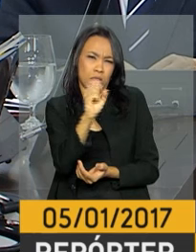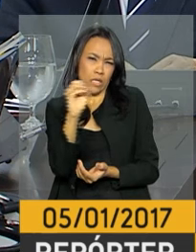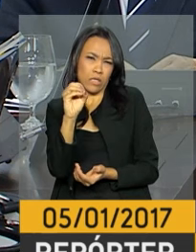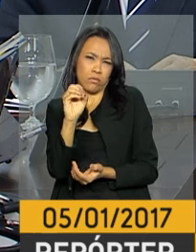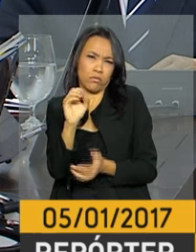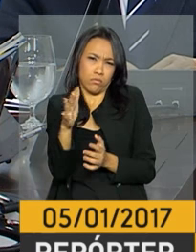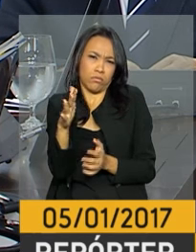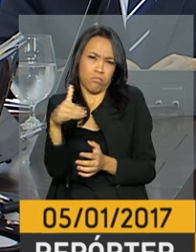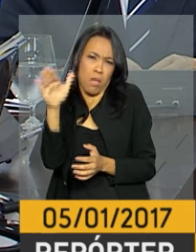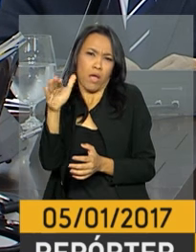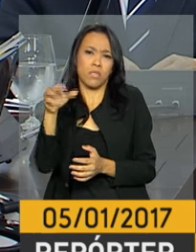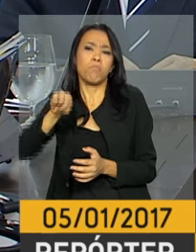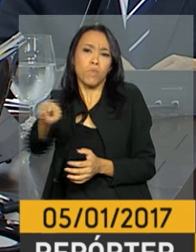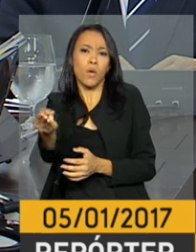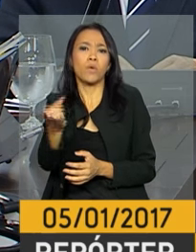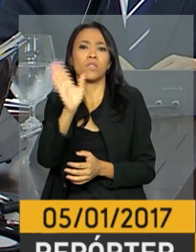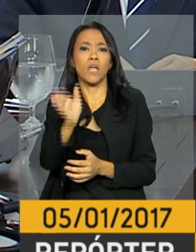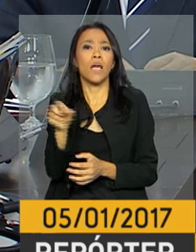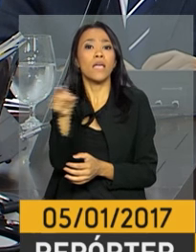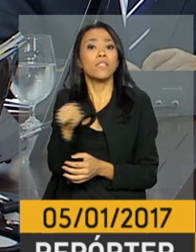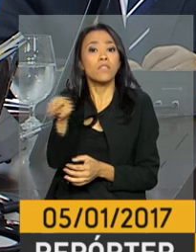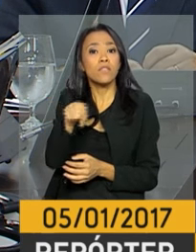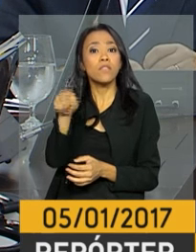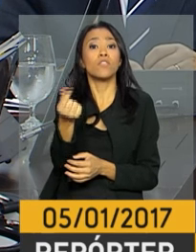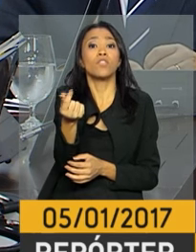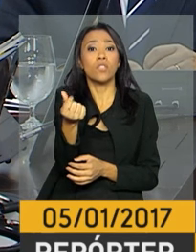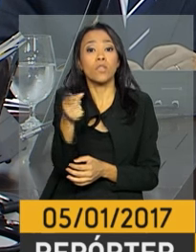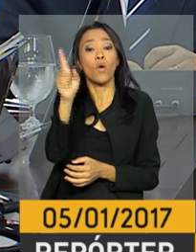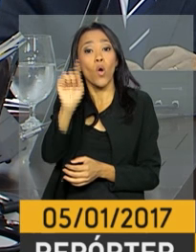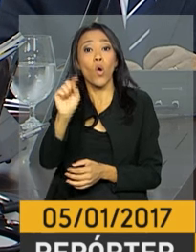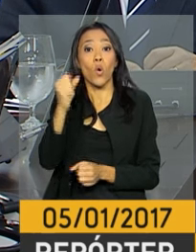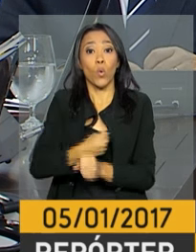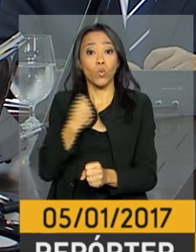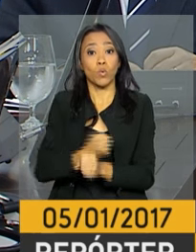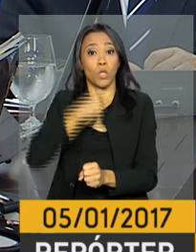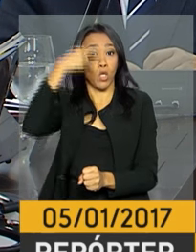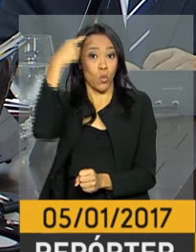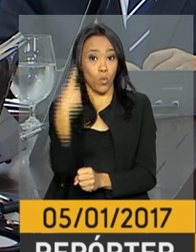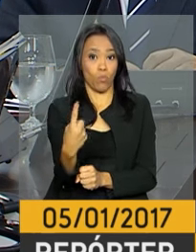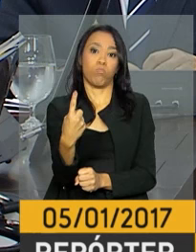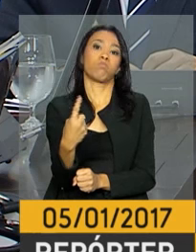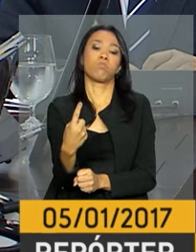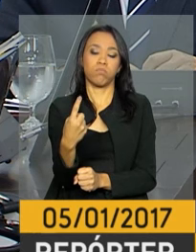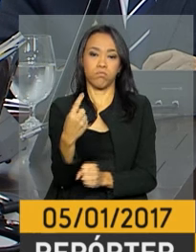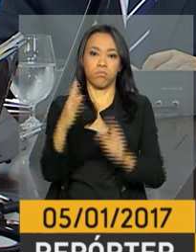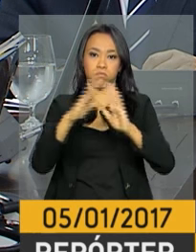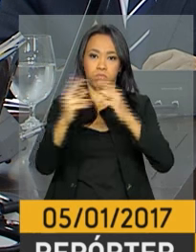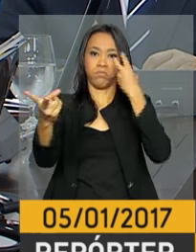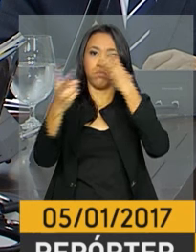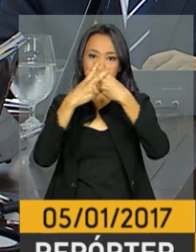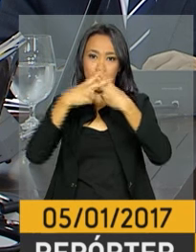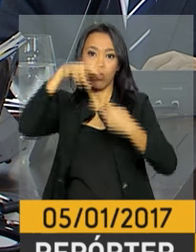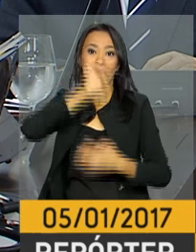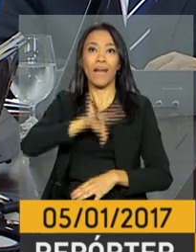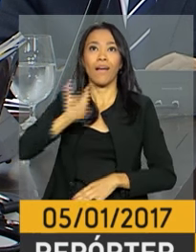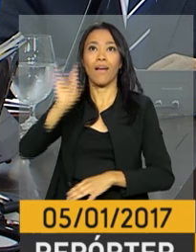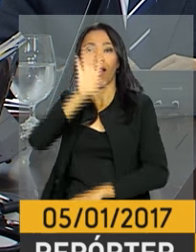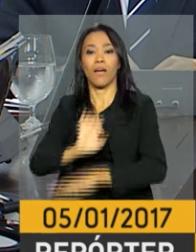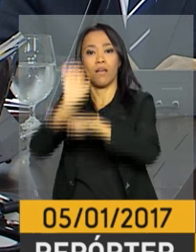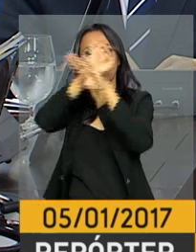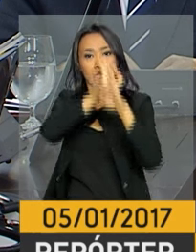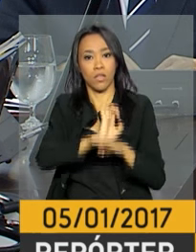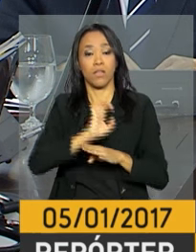já destinados à construção de pelo menos um presídio para o estado brasileiro mas este presídio deverá ser